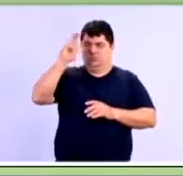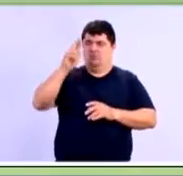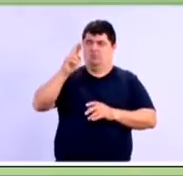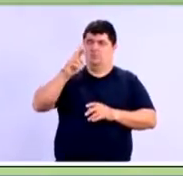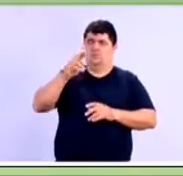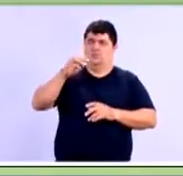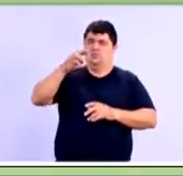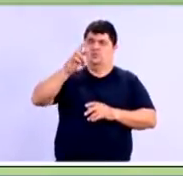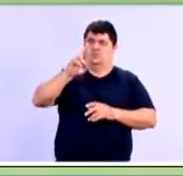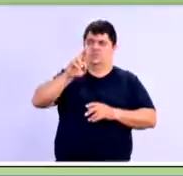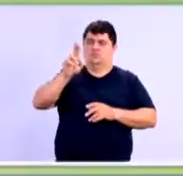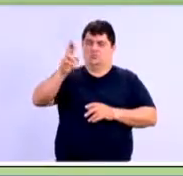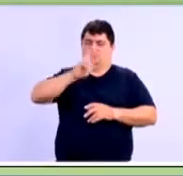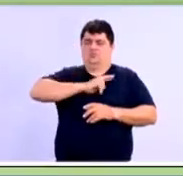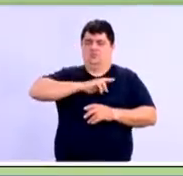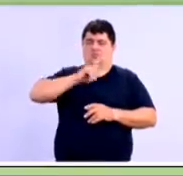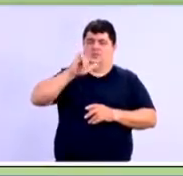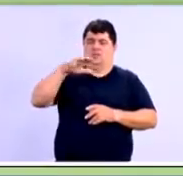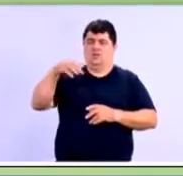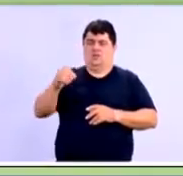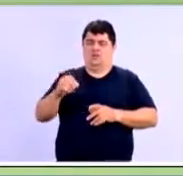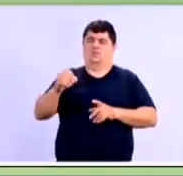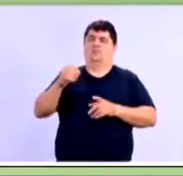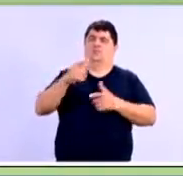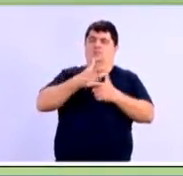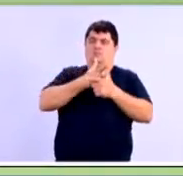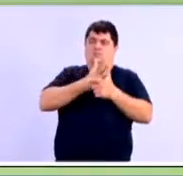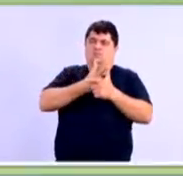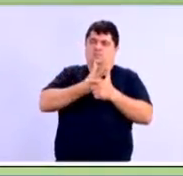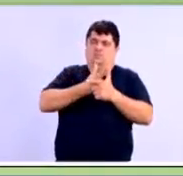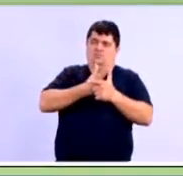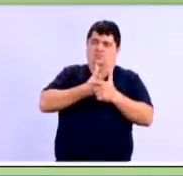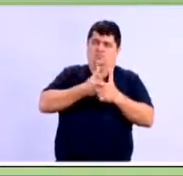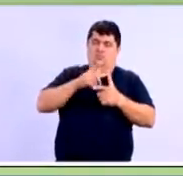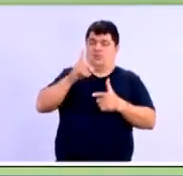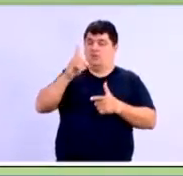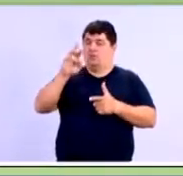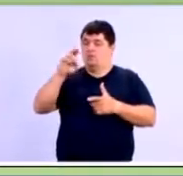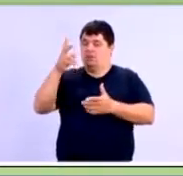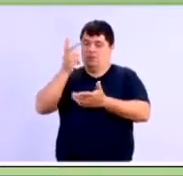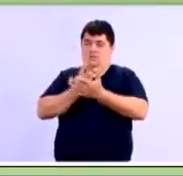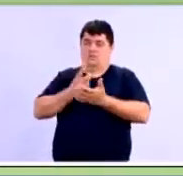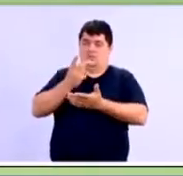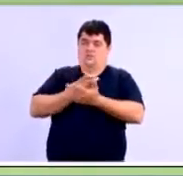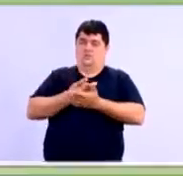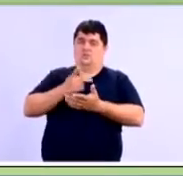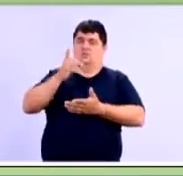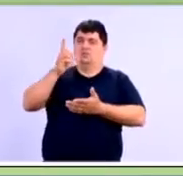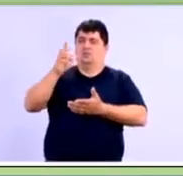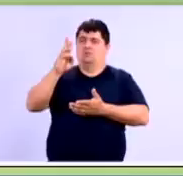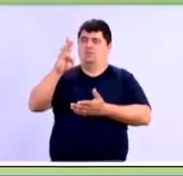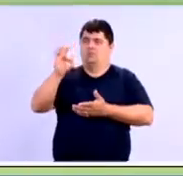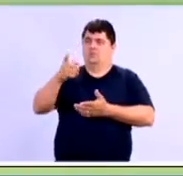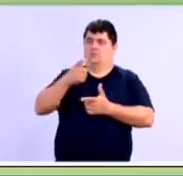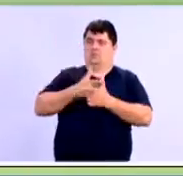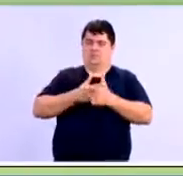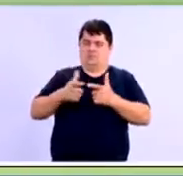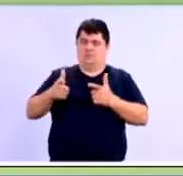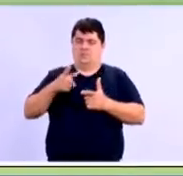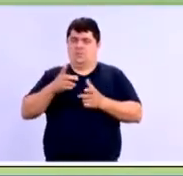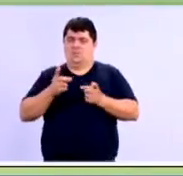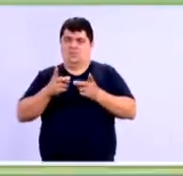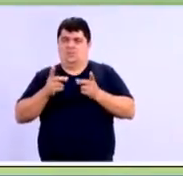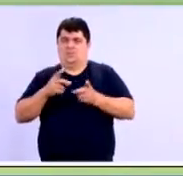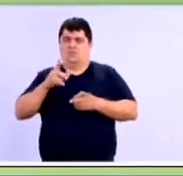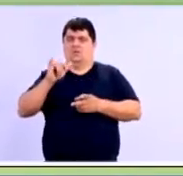resultado líquido, lá, meu lucro líquido também na DRE, não é no balanço patrimonial, e minhas vendas líquidas também na DRE, que a gente focou